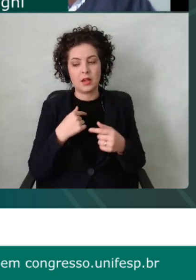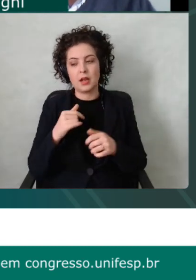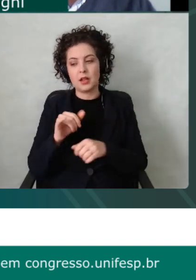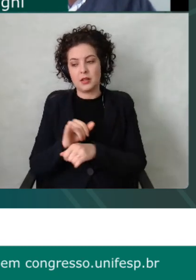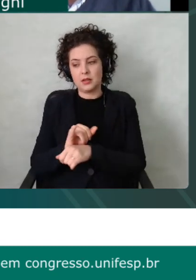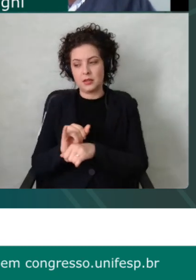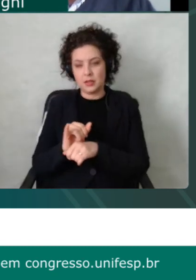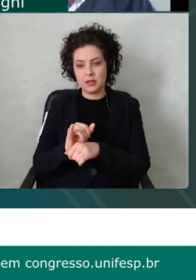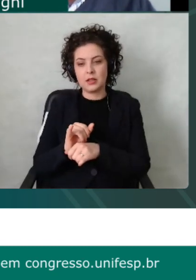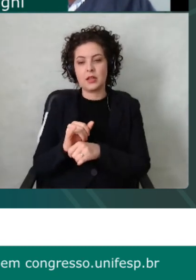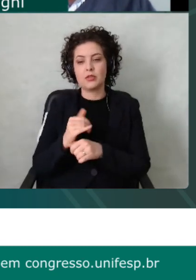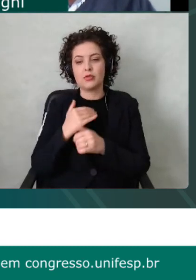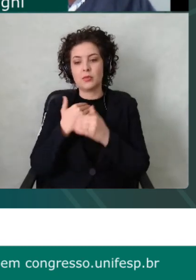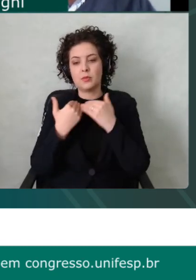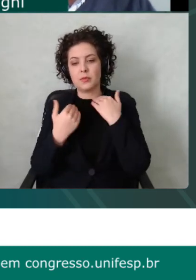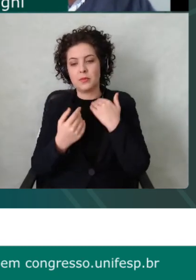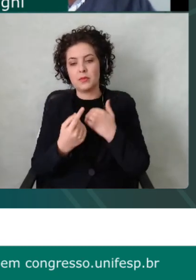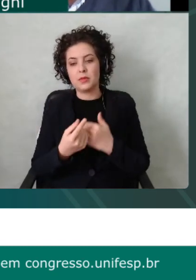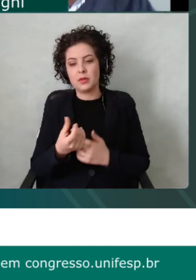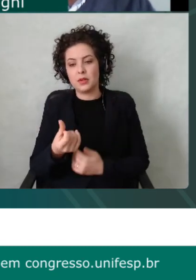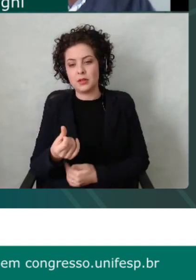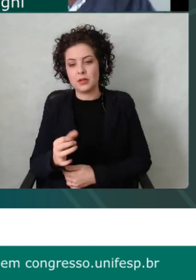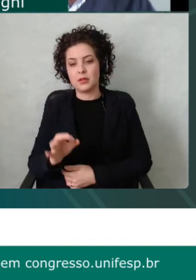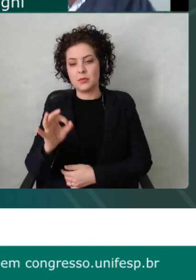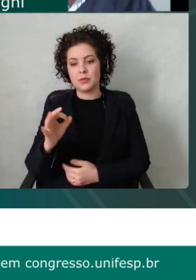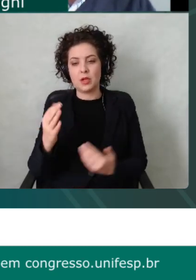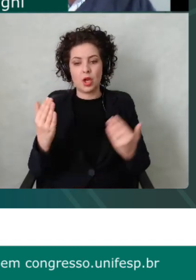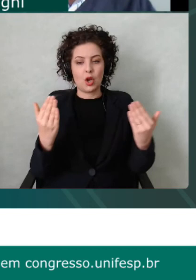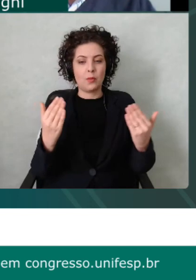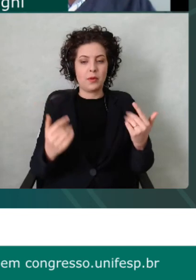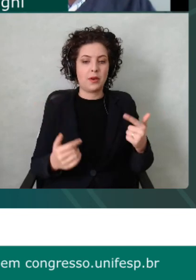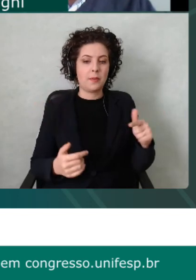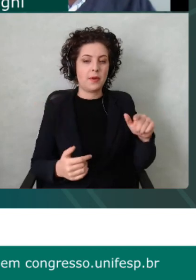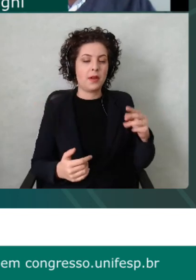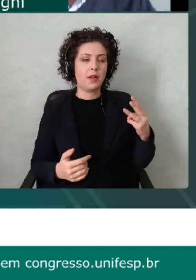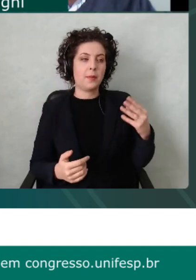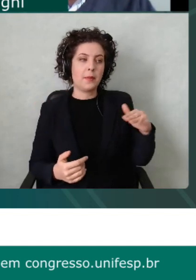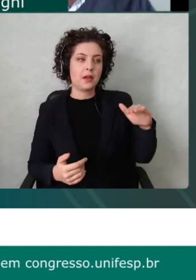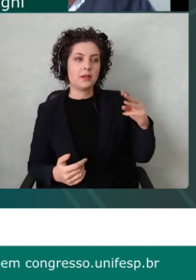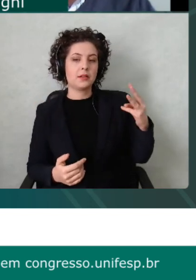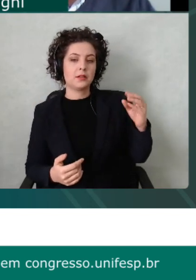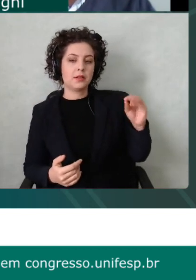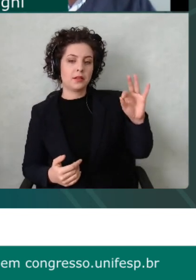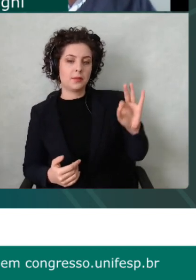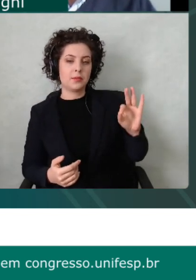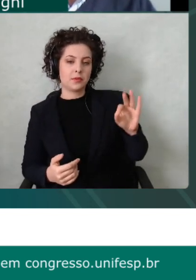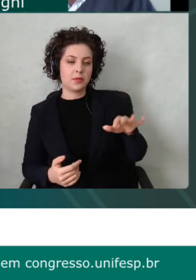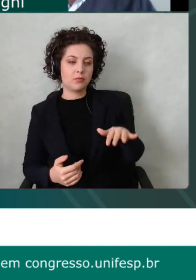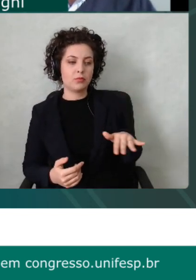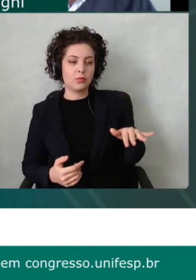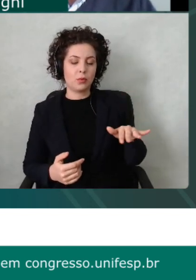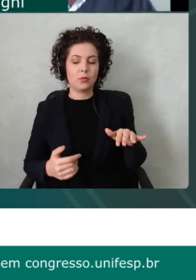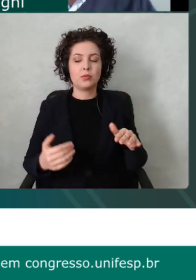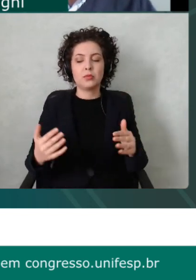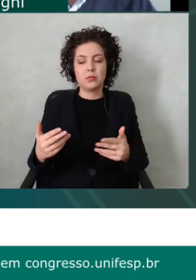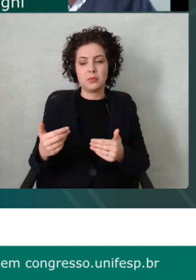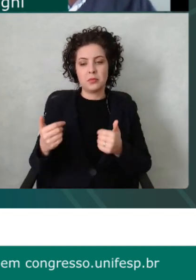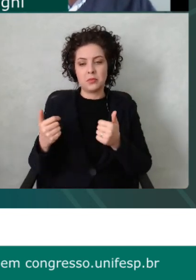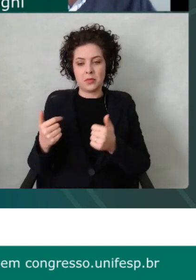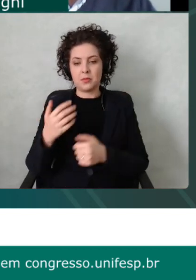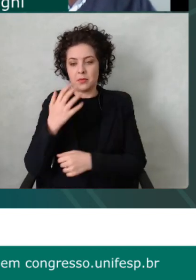mortalidade de 16%, comparada a pouco mais de 30% nos pacientes controle. Então, assim, é algo que já